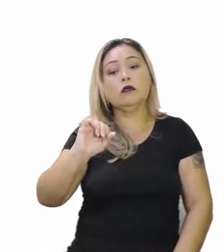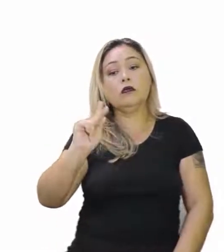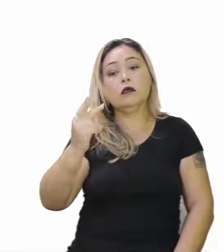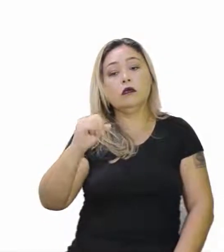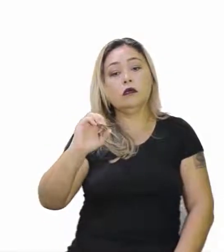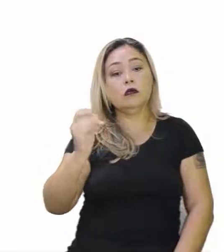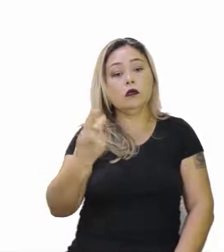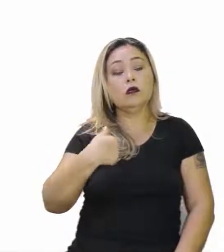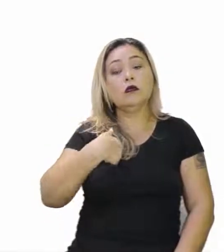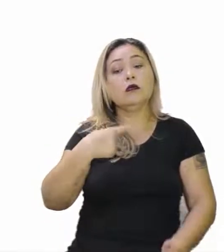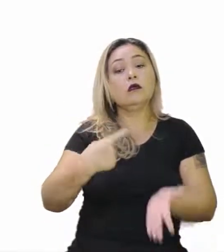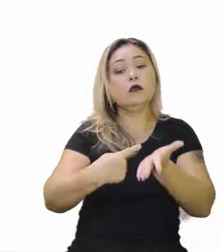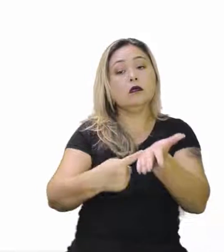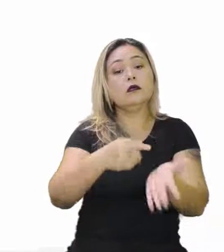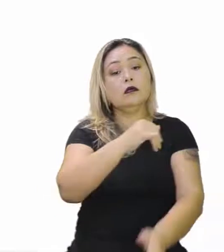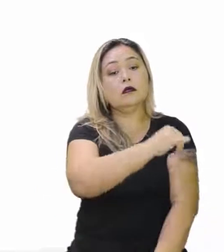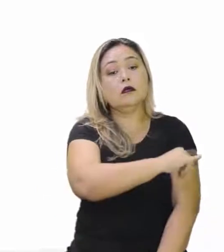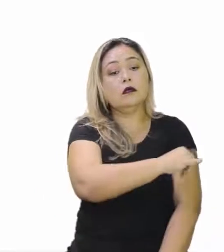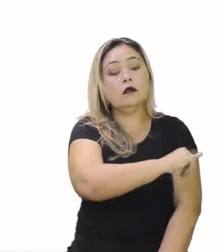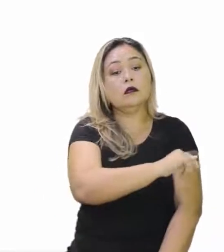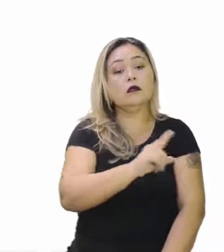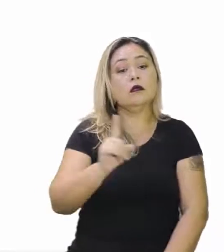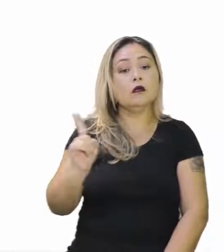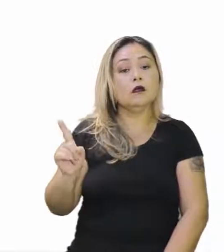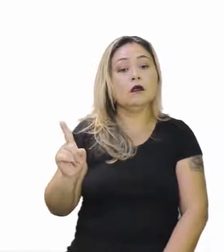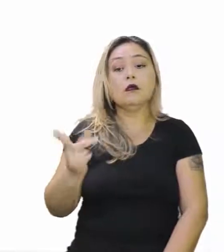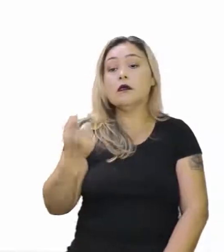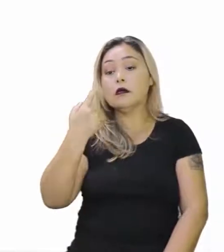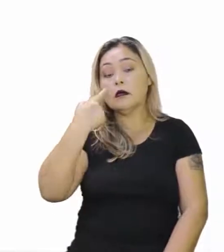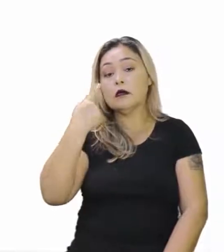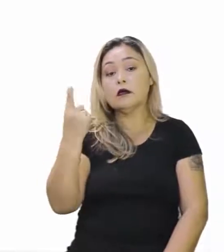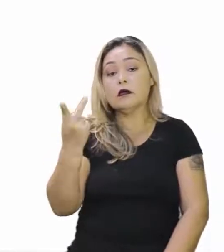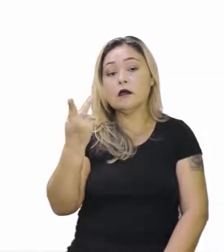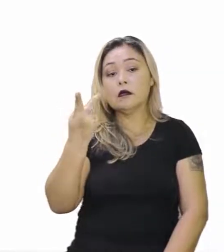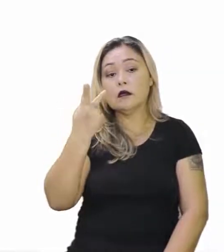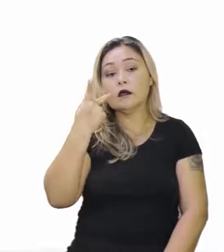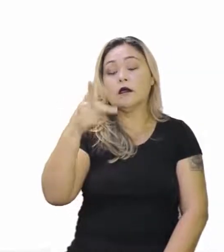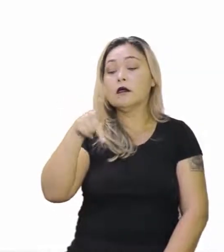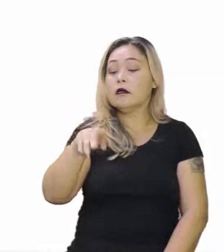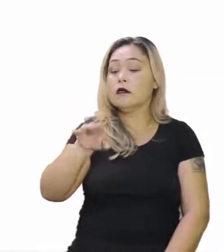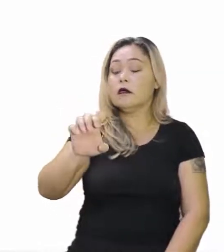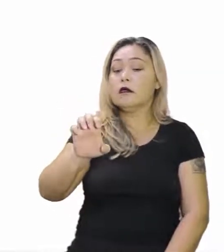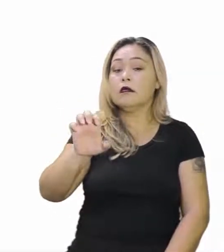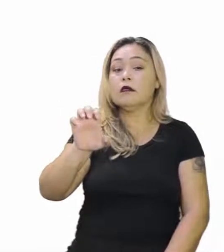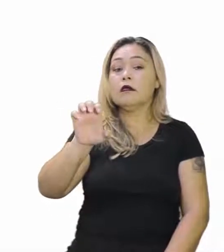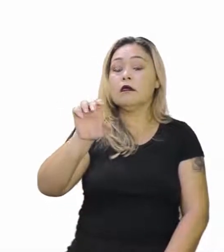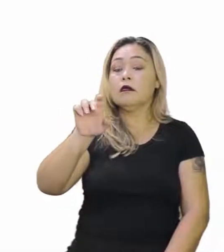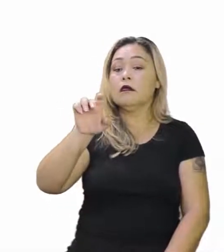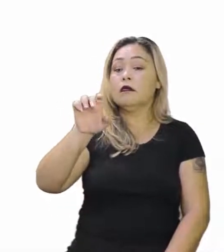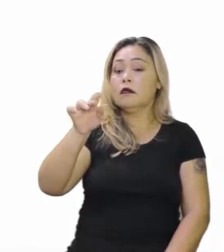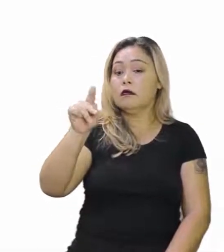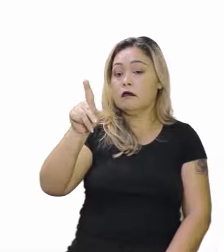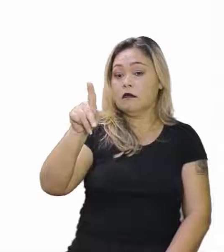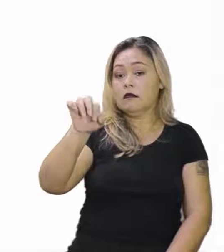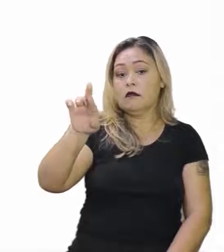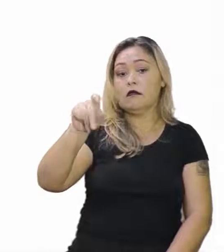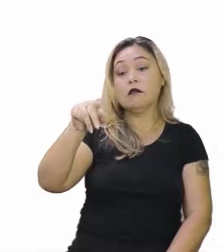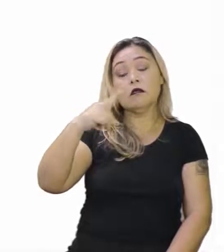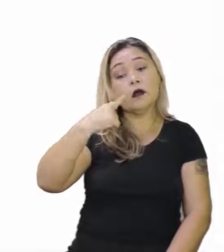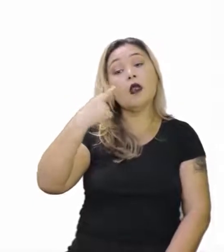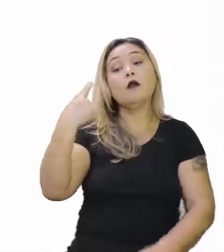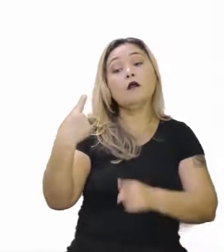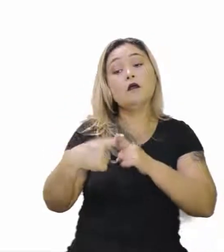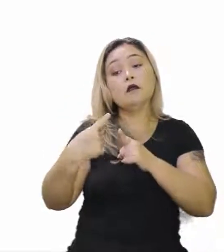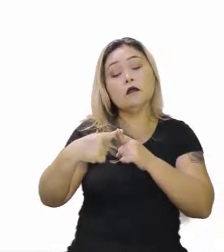nem o Tratado do Rio de Janeiro. Ah, tá. Eu vou falar aqui uma consideração interessante. Petrópolis. Por que o nome é Petrópolis? Tratado de Petrópolis. Porque